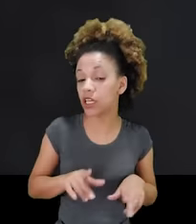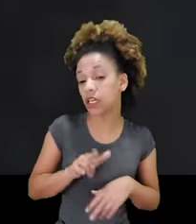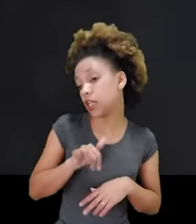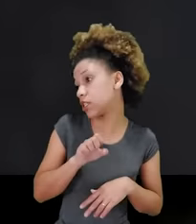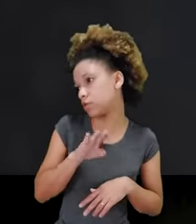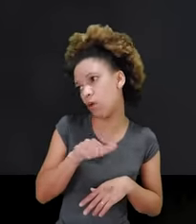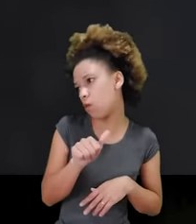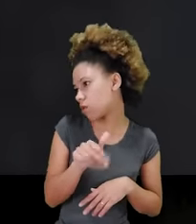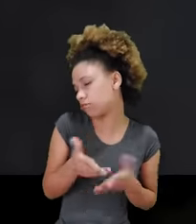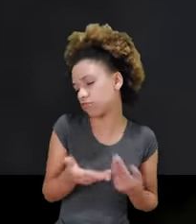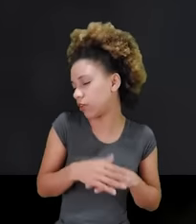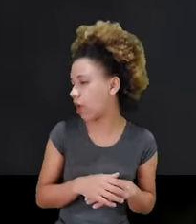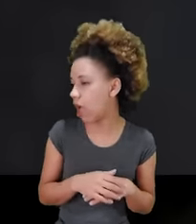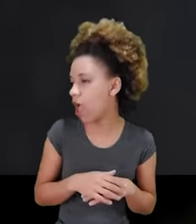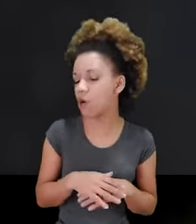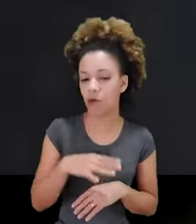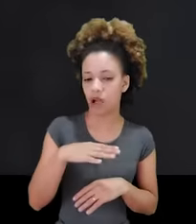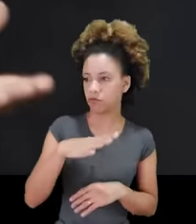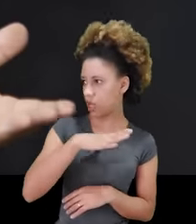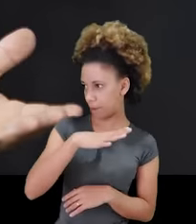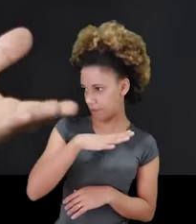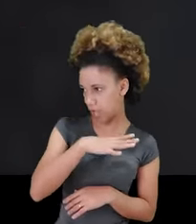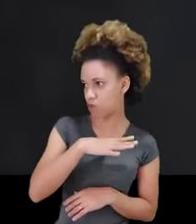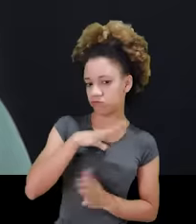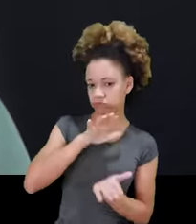Lisboa, pronto, é o português de uma capital, como é o...